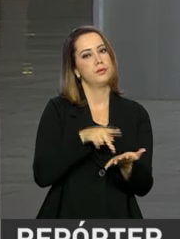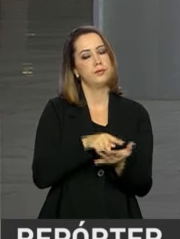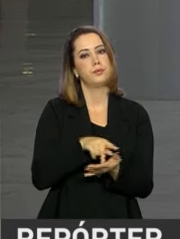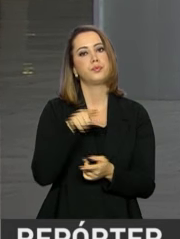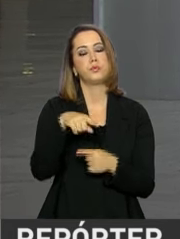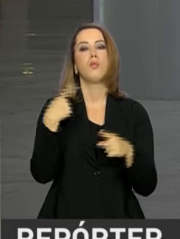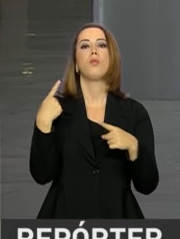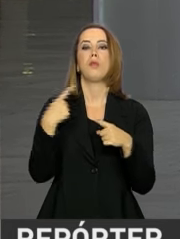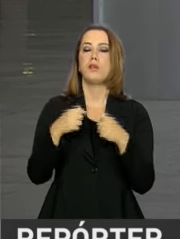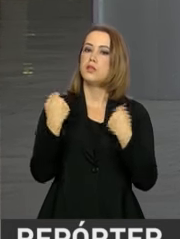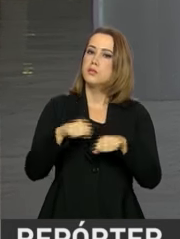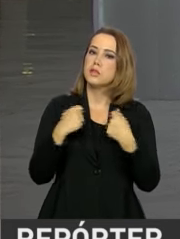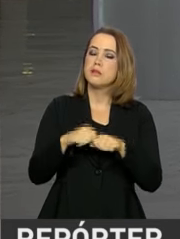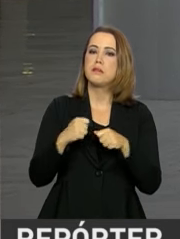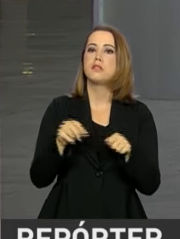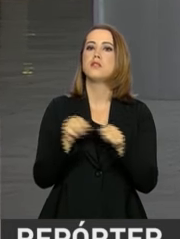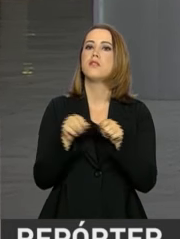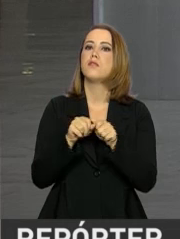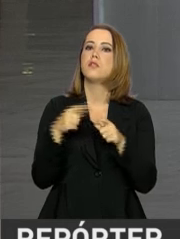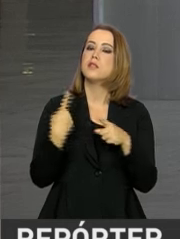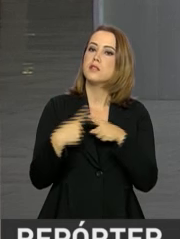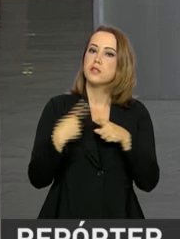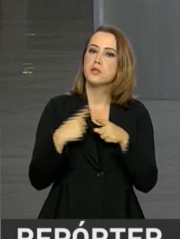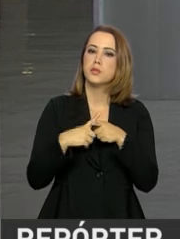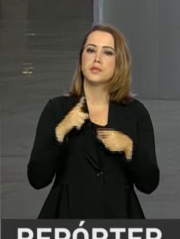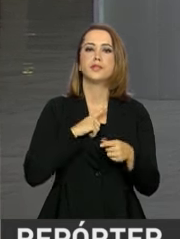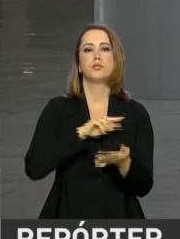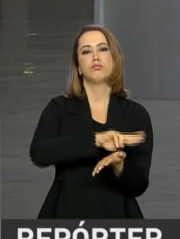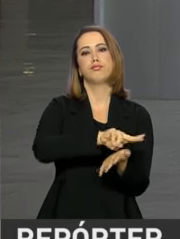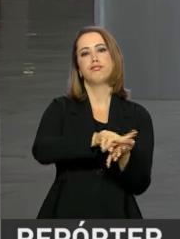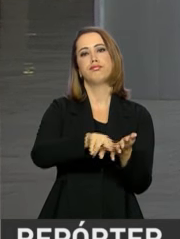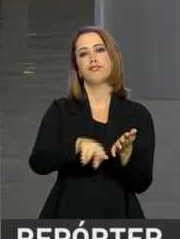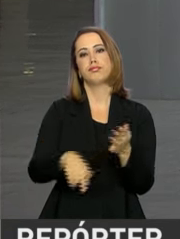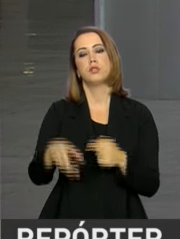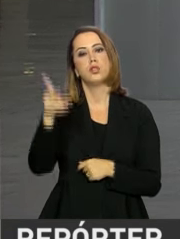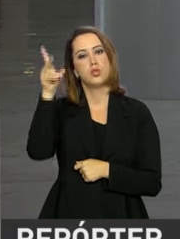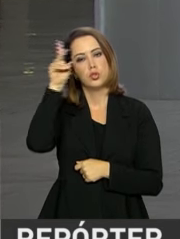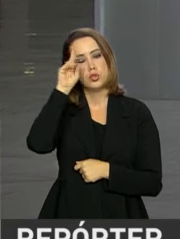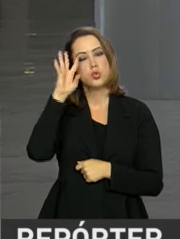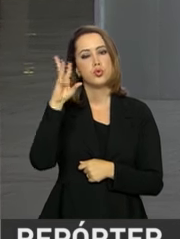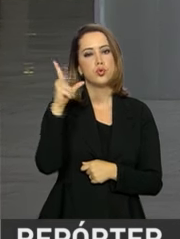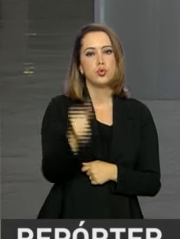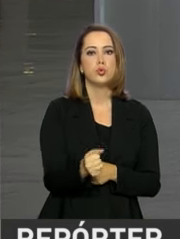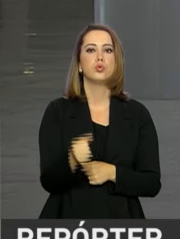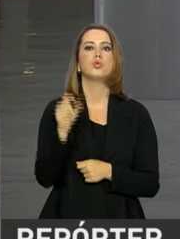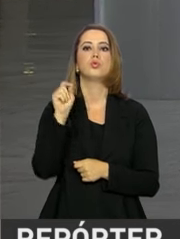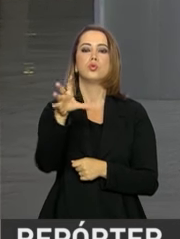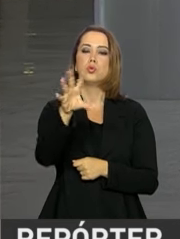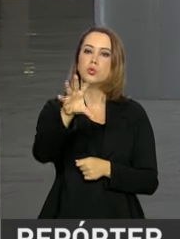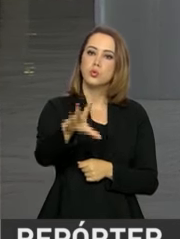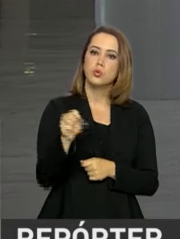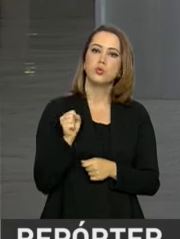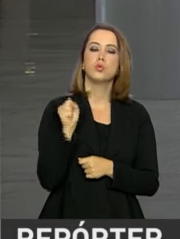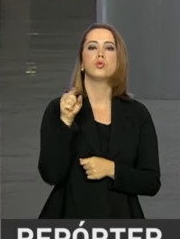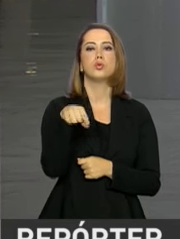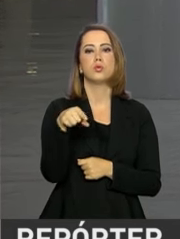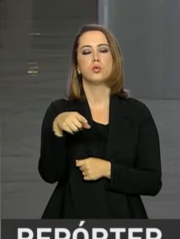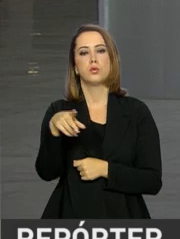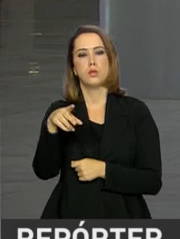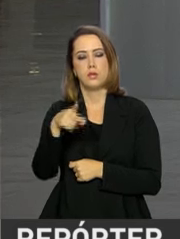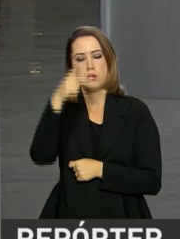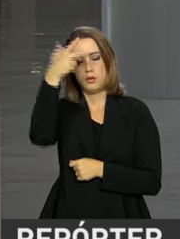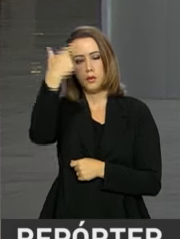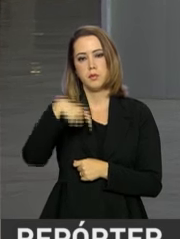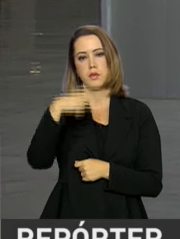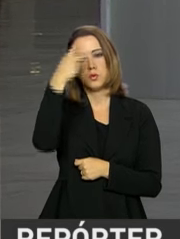fazer isso porque diariamente ela tem o registro de todos os saques dos correntistas. Saindo da área econômica